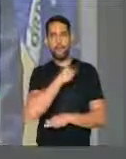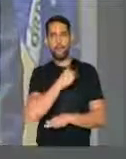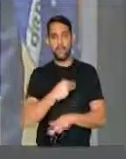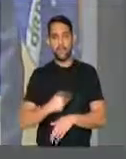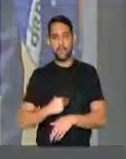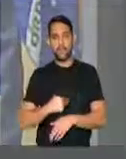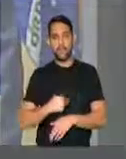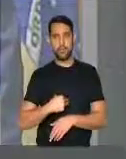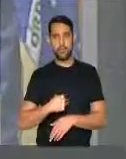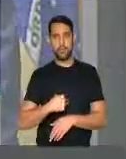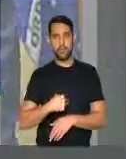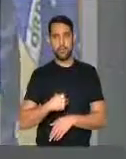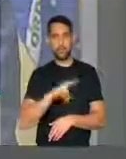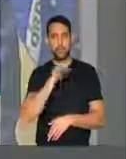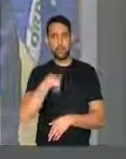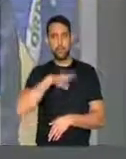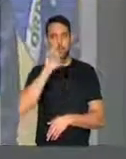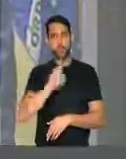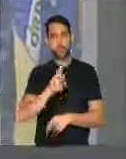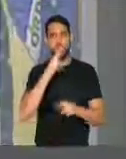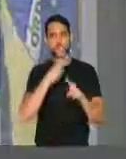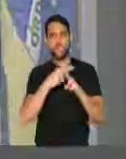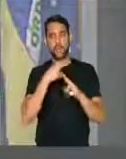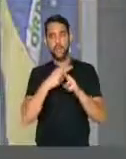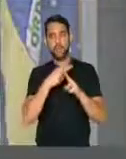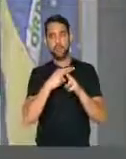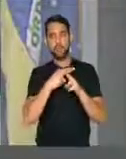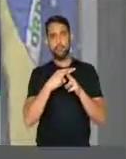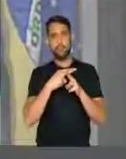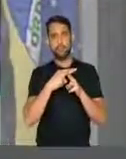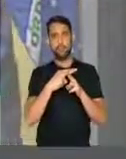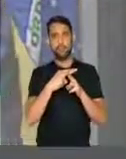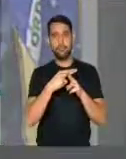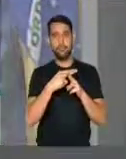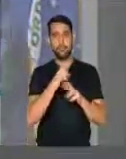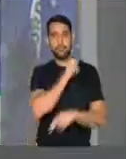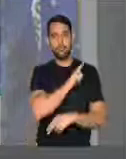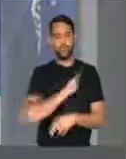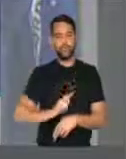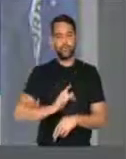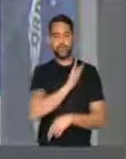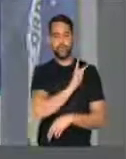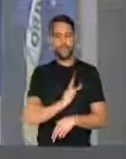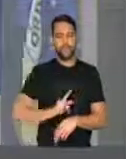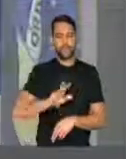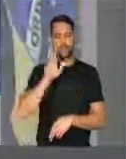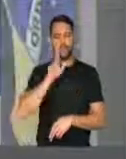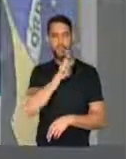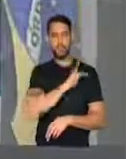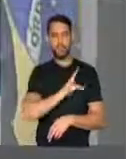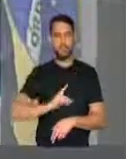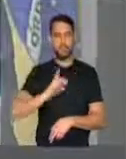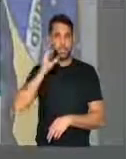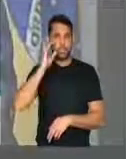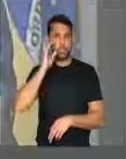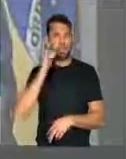foi ministro e foi diretor da Caixa Econômica no governo Lula,